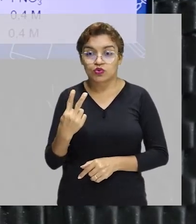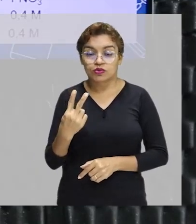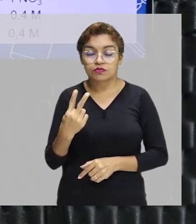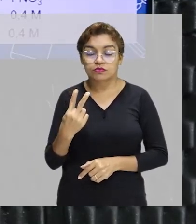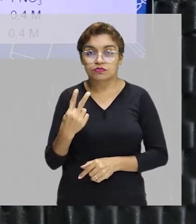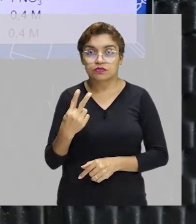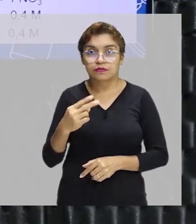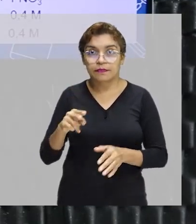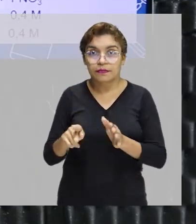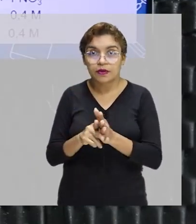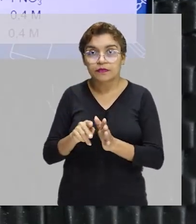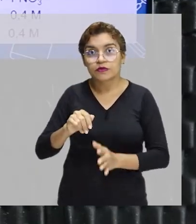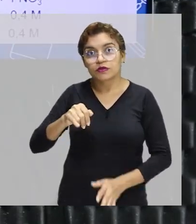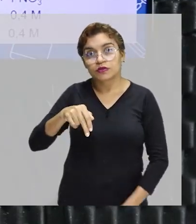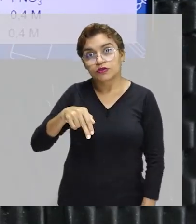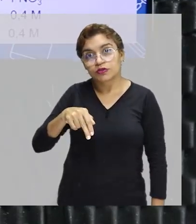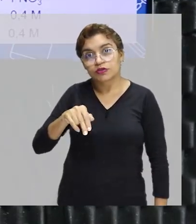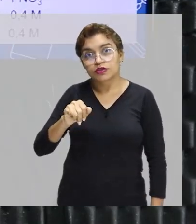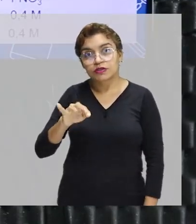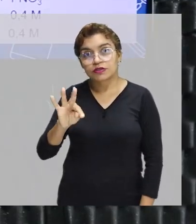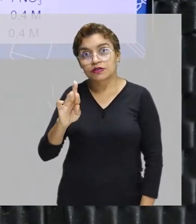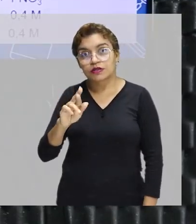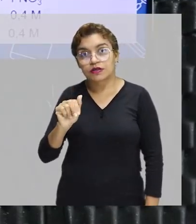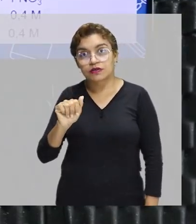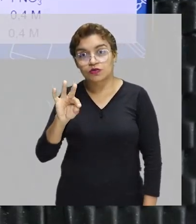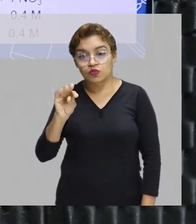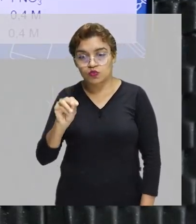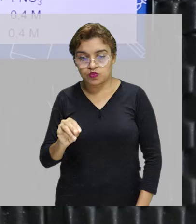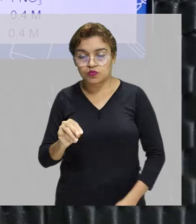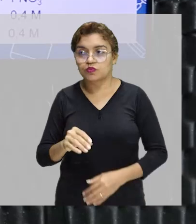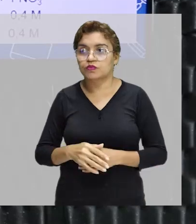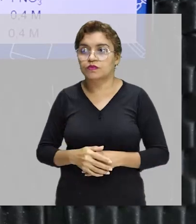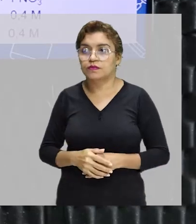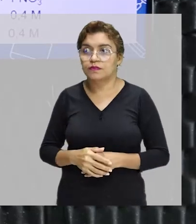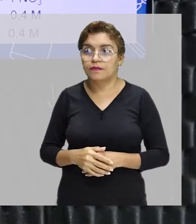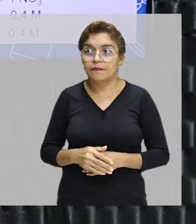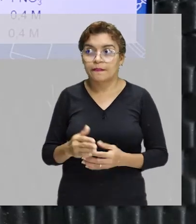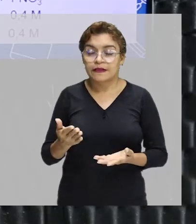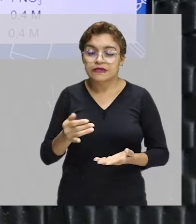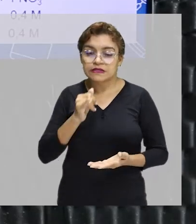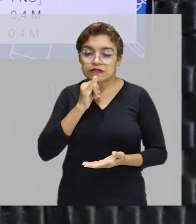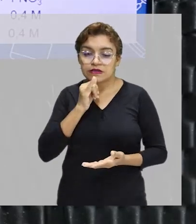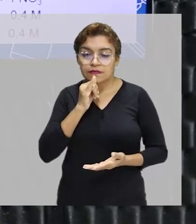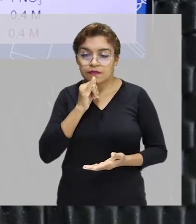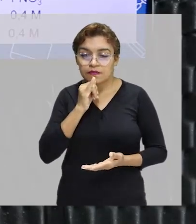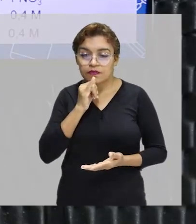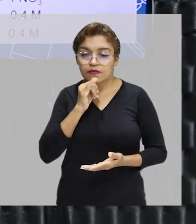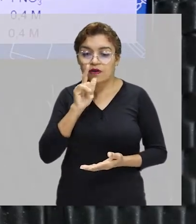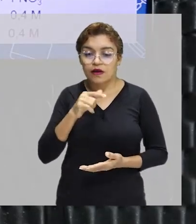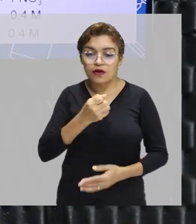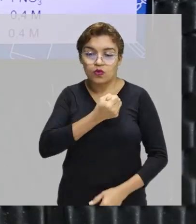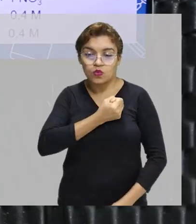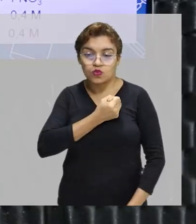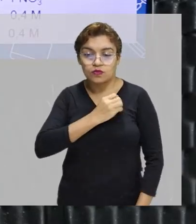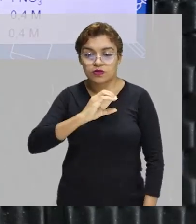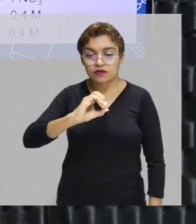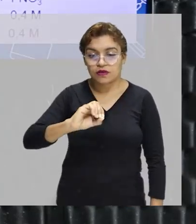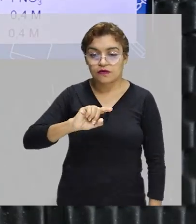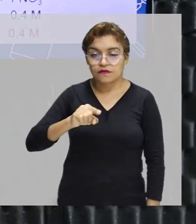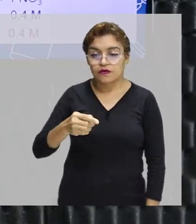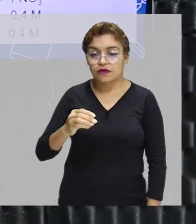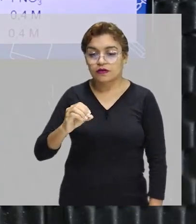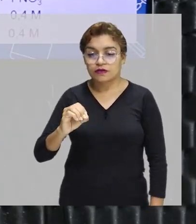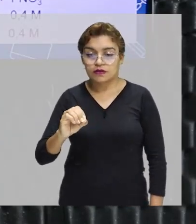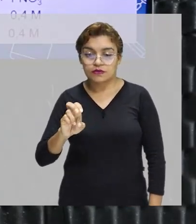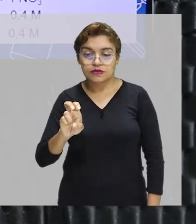nitrato, ok? Inicialmente, a concentração vale 0,05, mas são 2 mols.